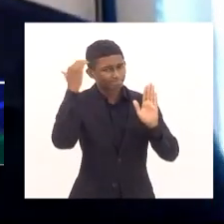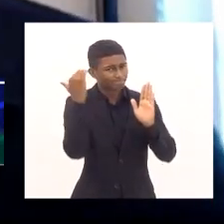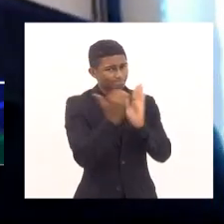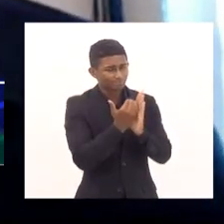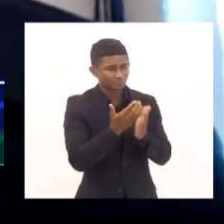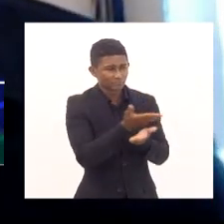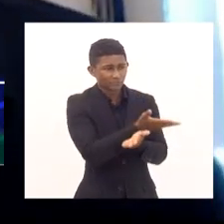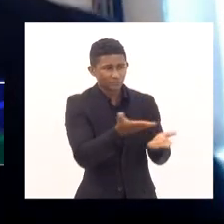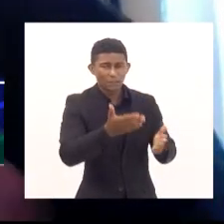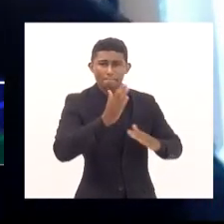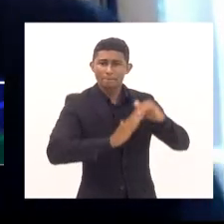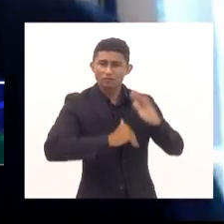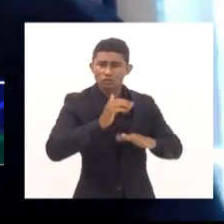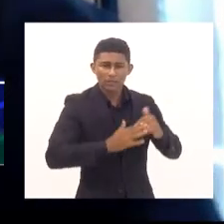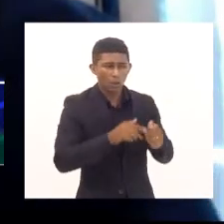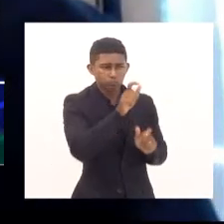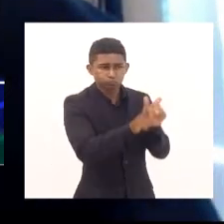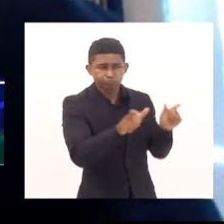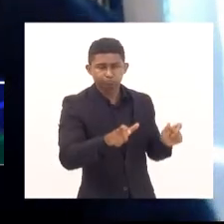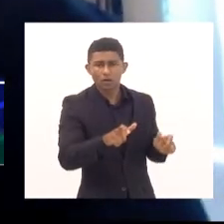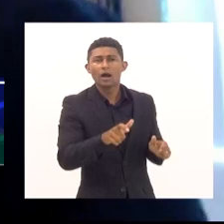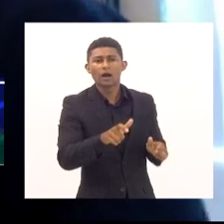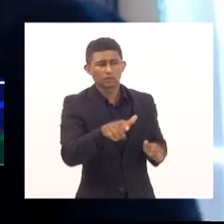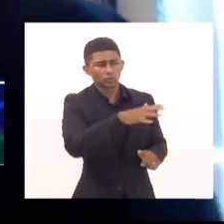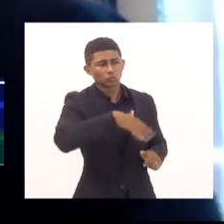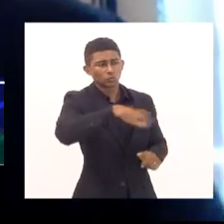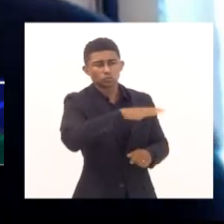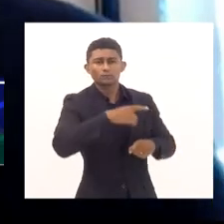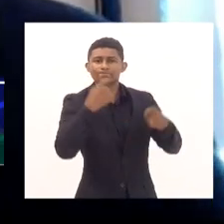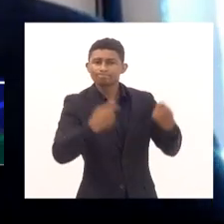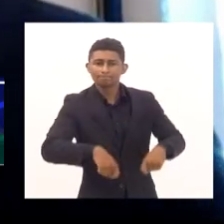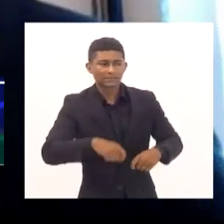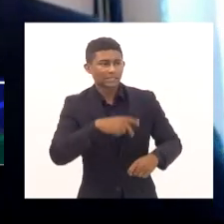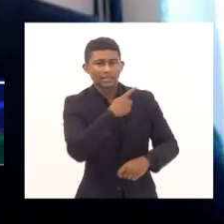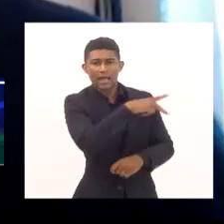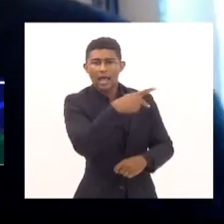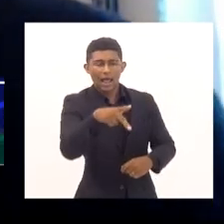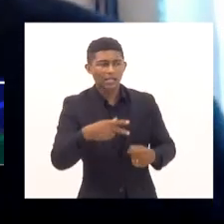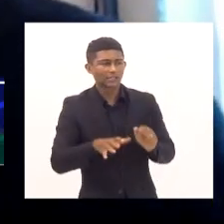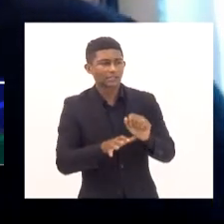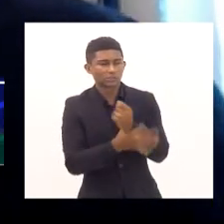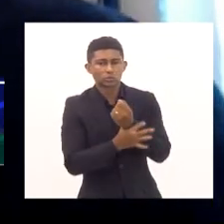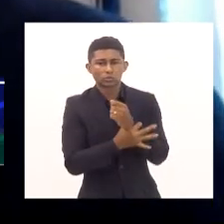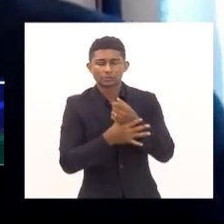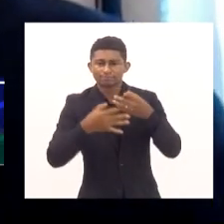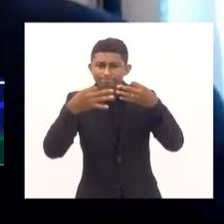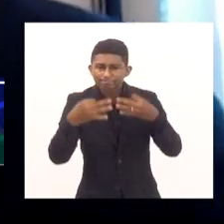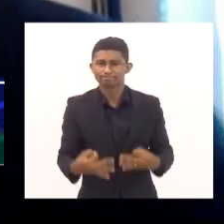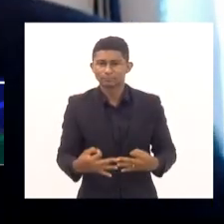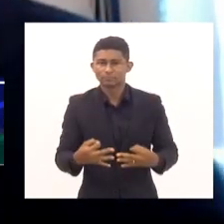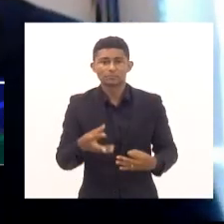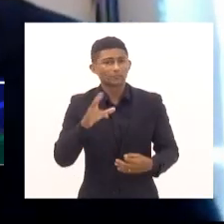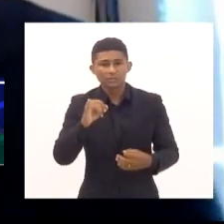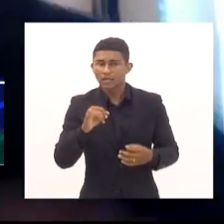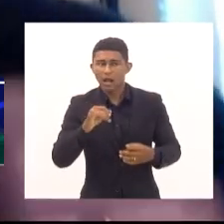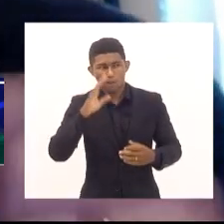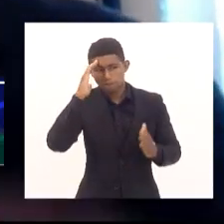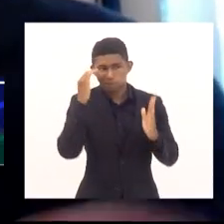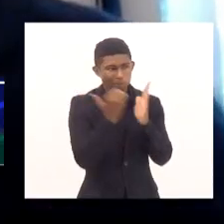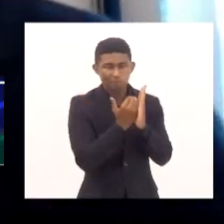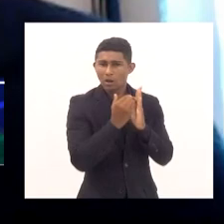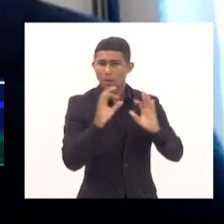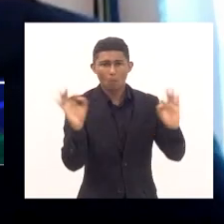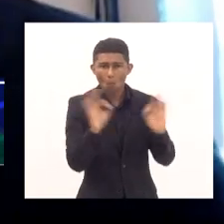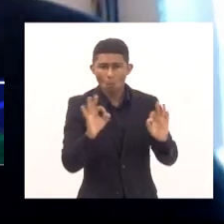aos profissionais e os protocolos que garantem um ambiente saudável nas escolas, vai se continuar afundando a educação no Rio de Janeiro. Eu